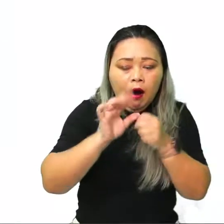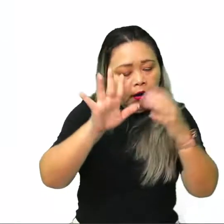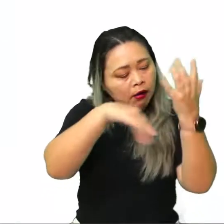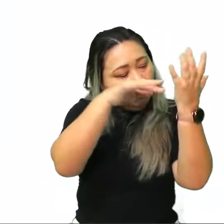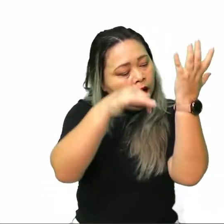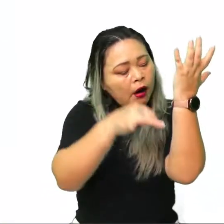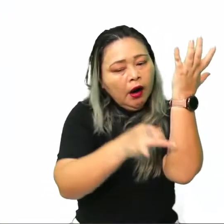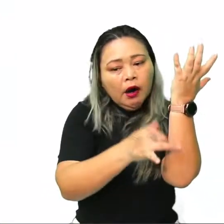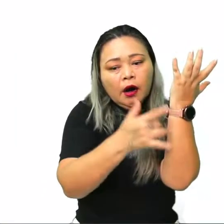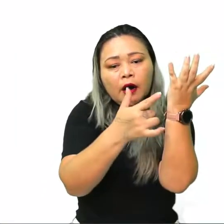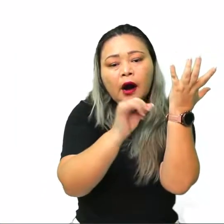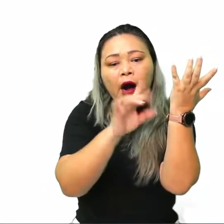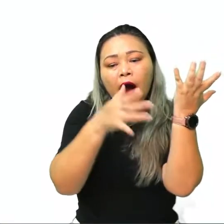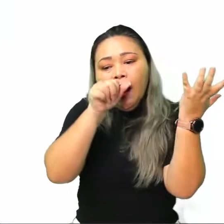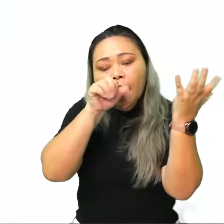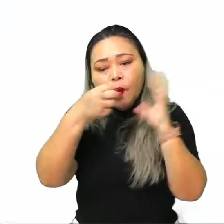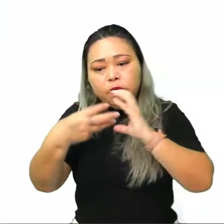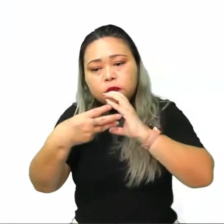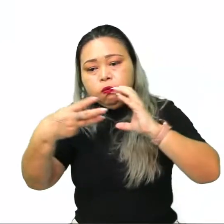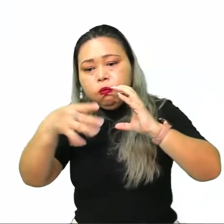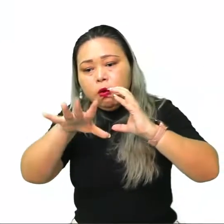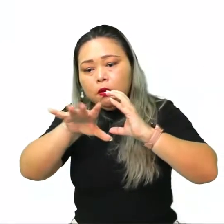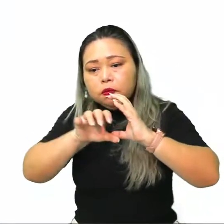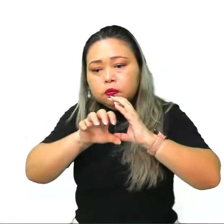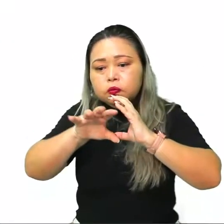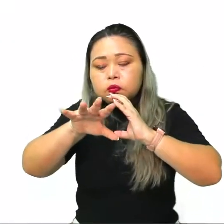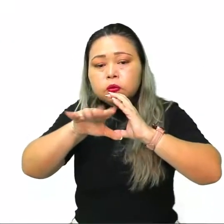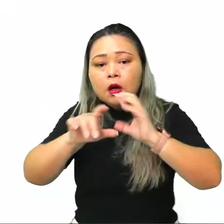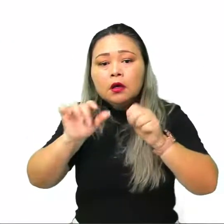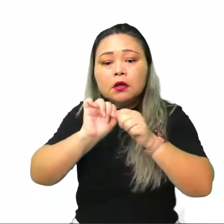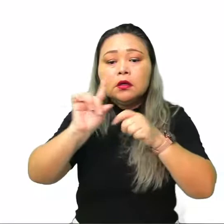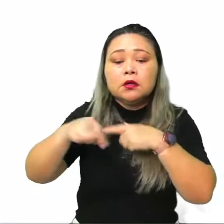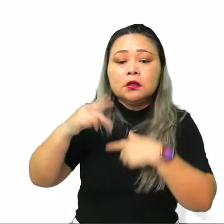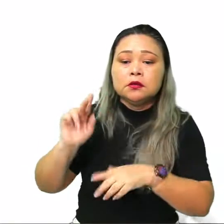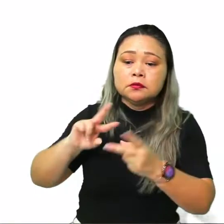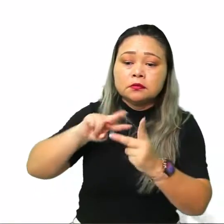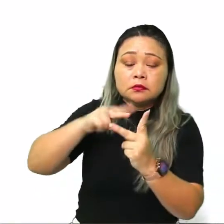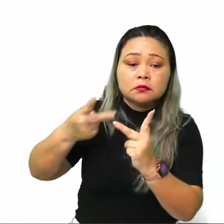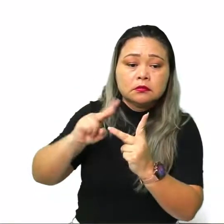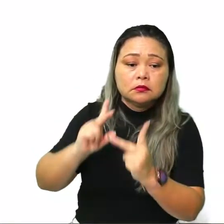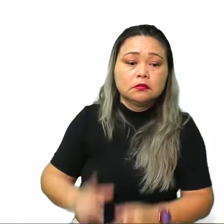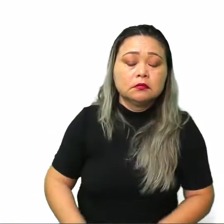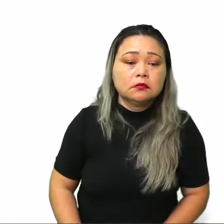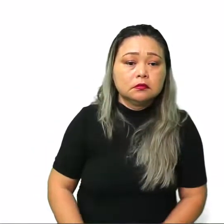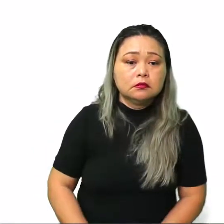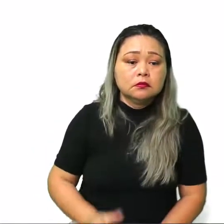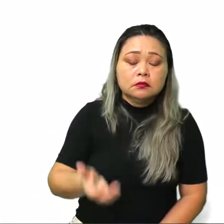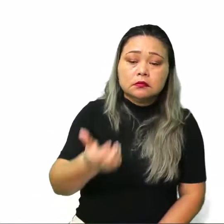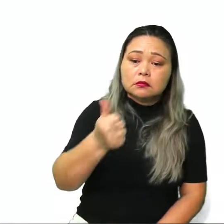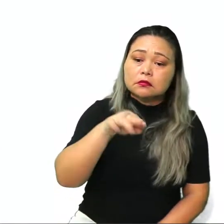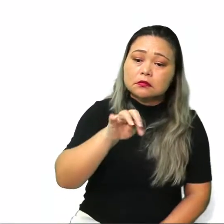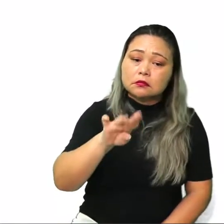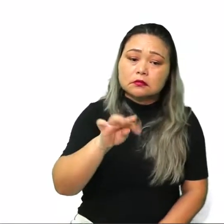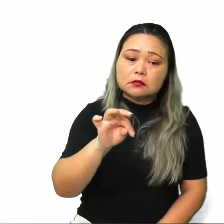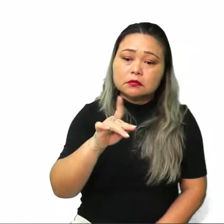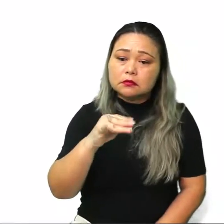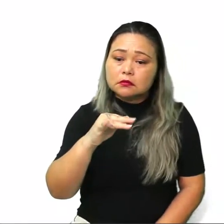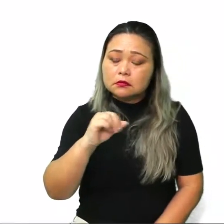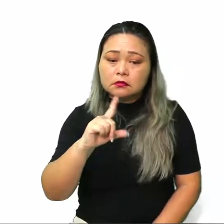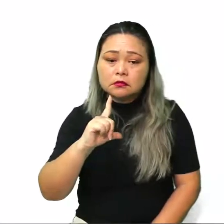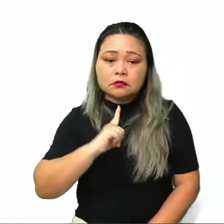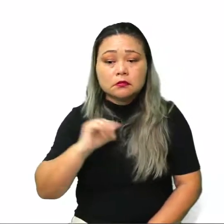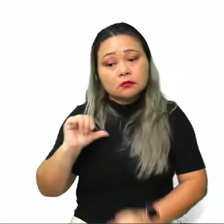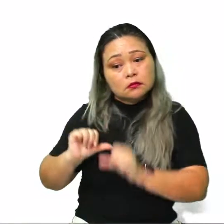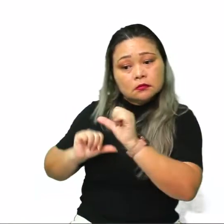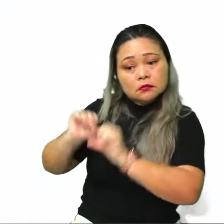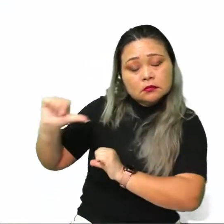fotossíntese e depois a respiração celular. Na hipótese autotrófica, você tem o